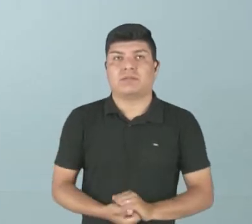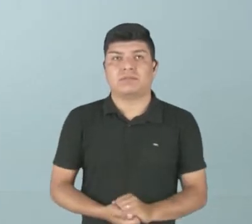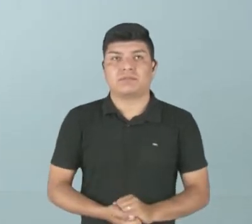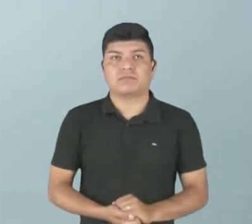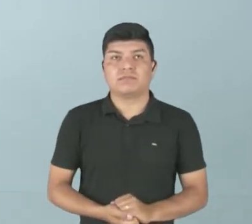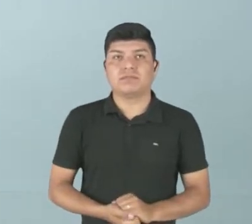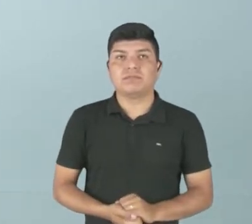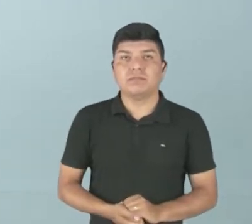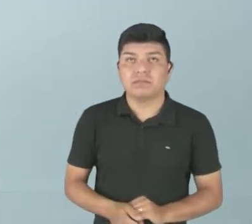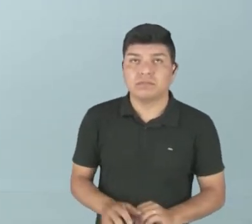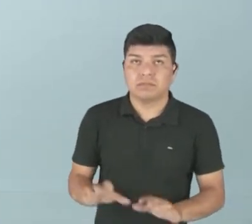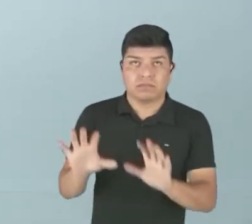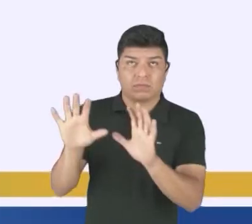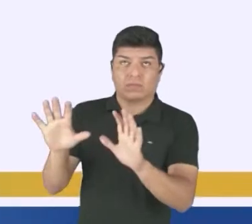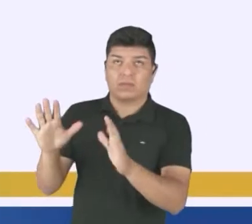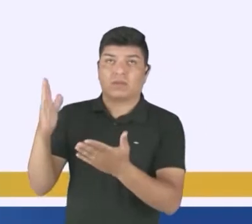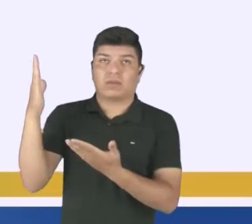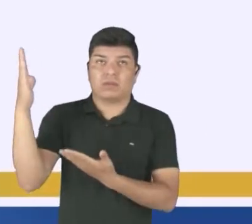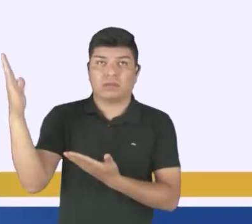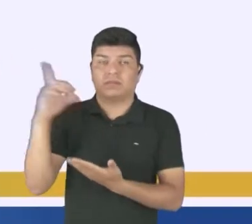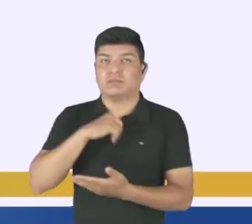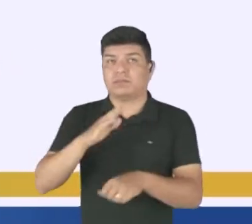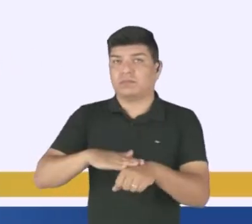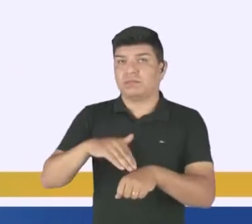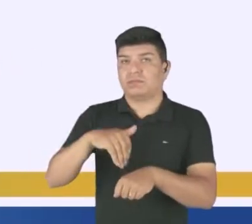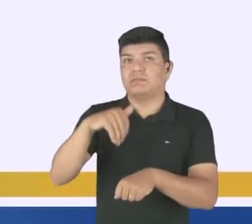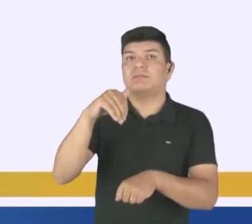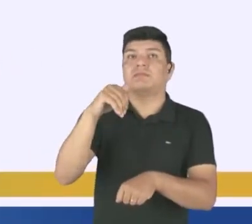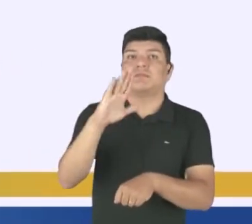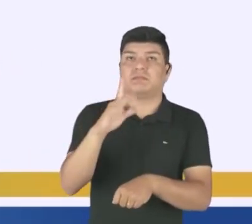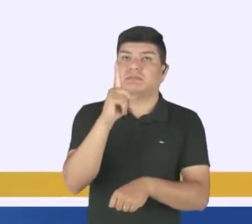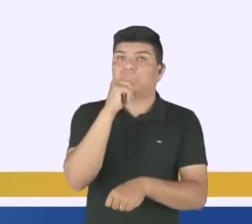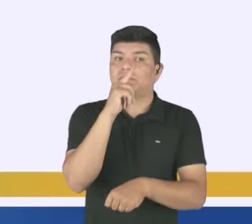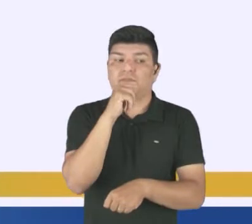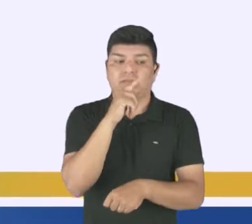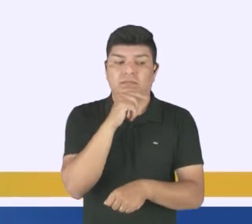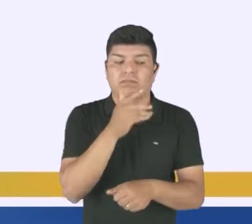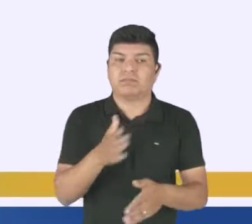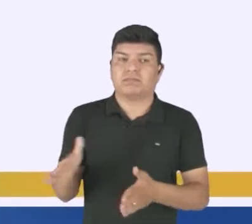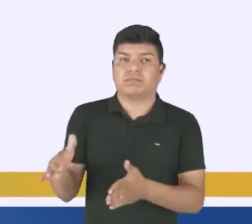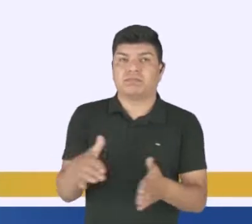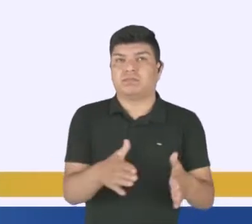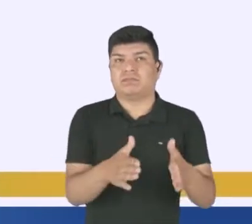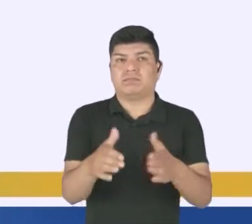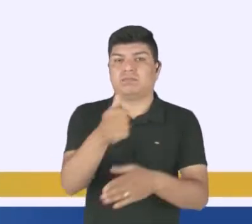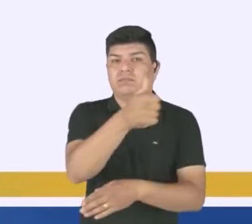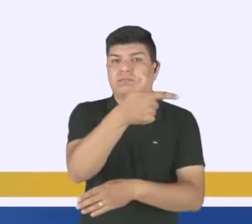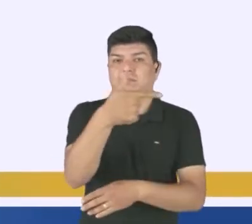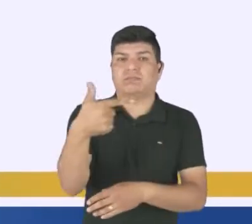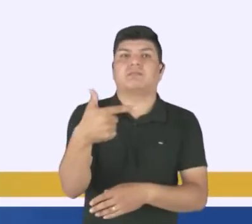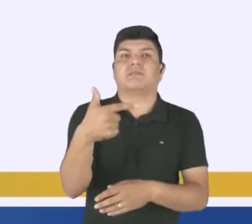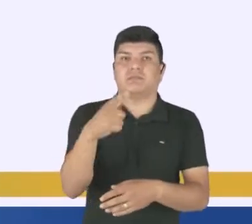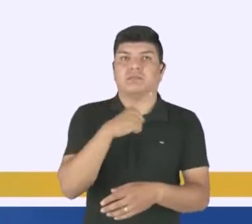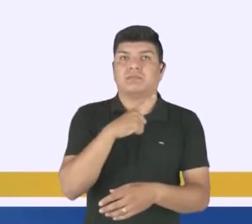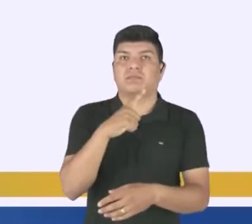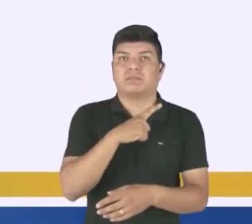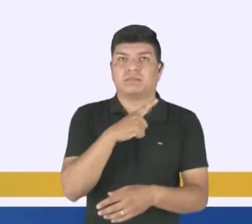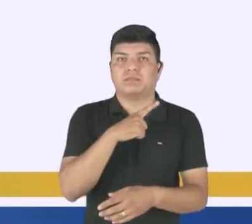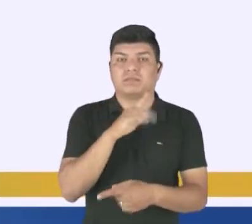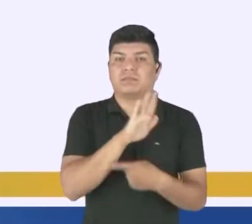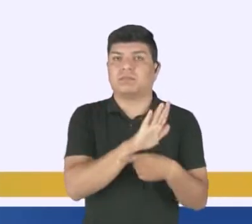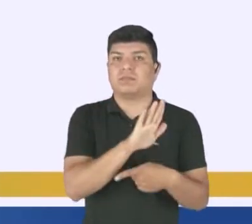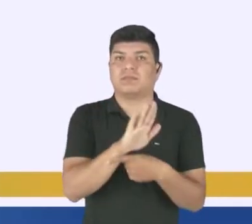Quanto à hidrografia, nós temos as maiores redes fluviais, contando com 12 bacias hidrográficas.